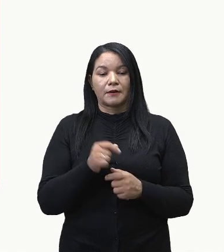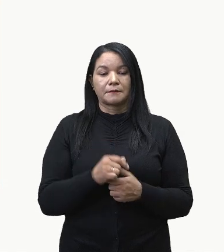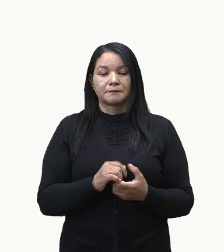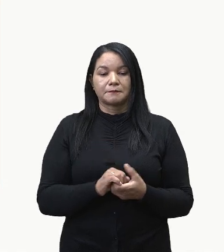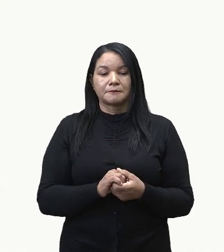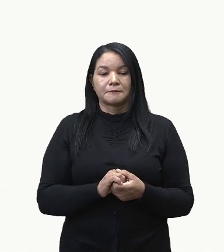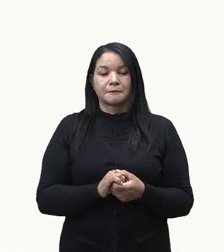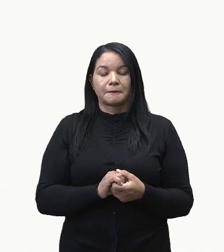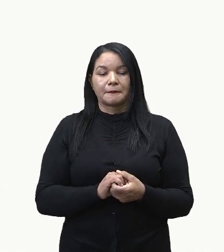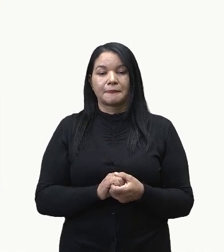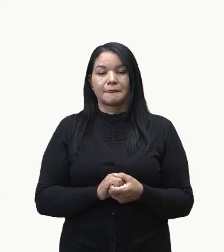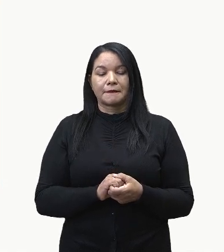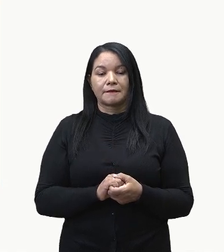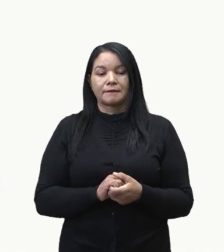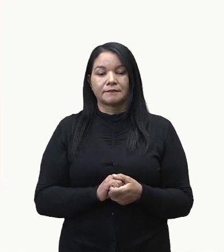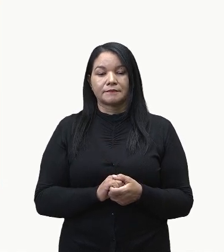adjetivos